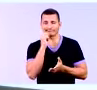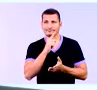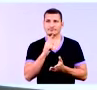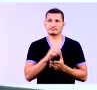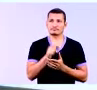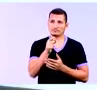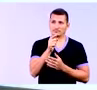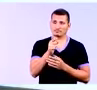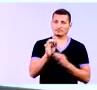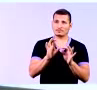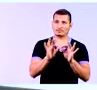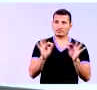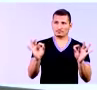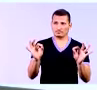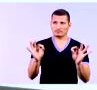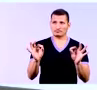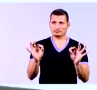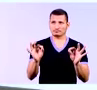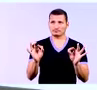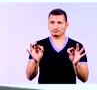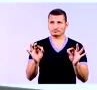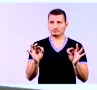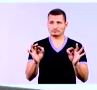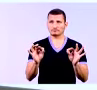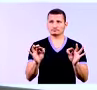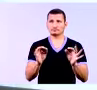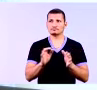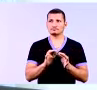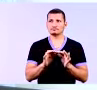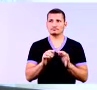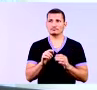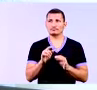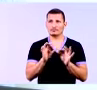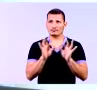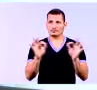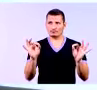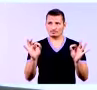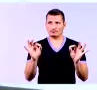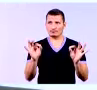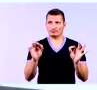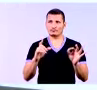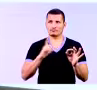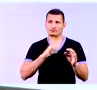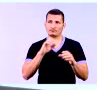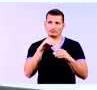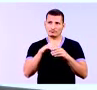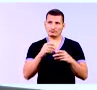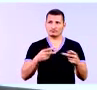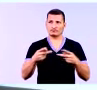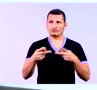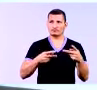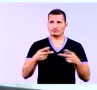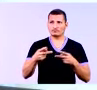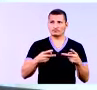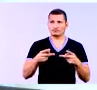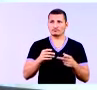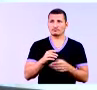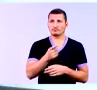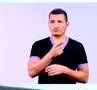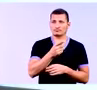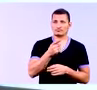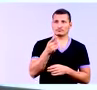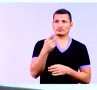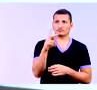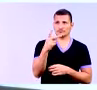arquivo, ele está, da forma que nós fizemos a declaração, ele está na raiz do projeto. Ou seja, se suas